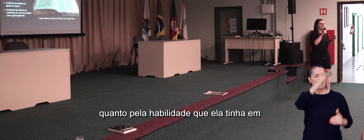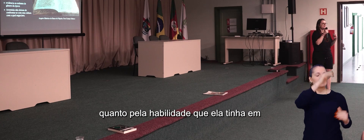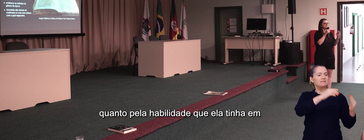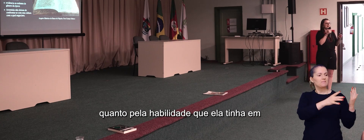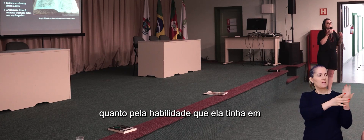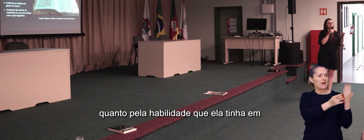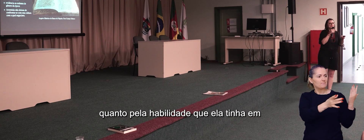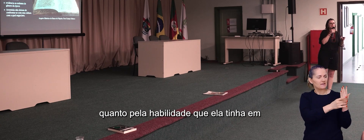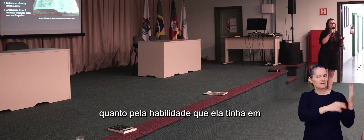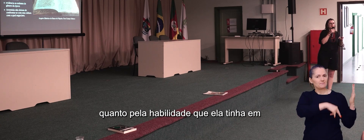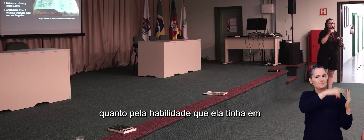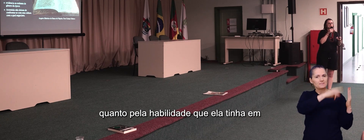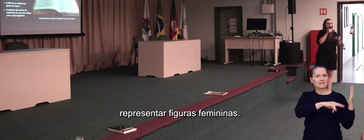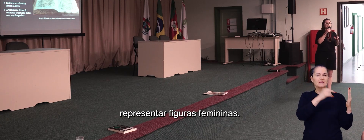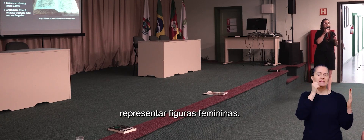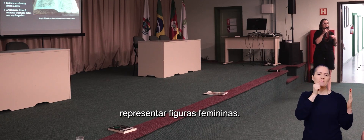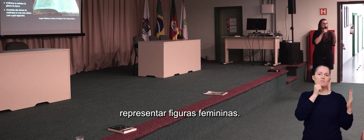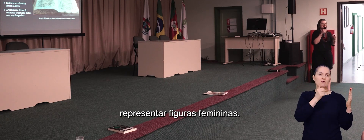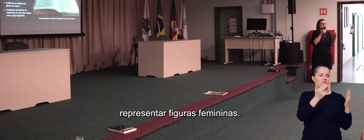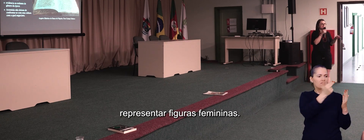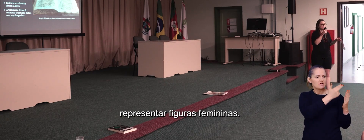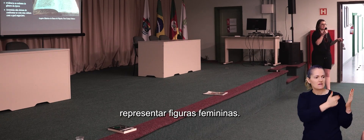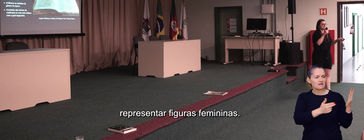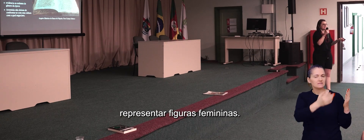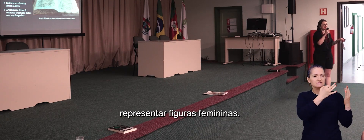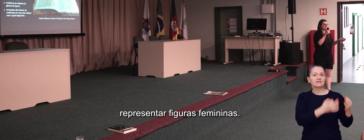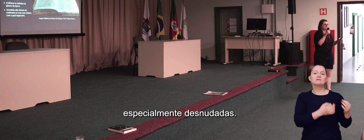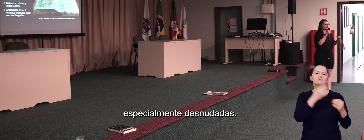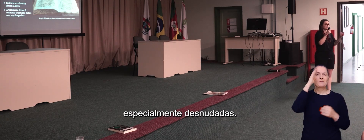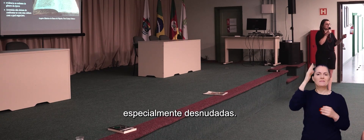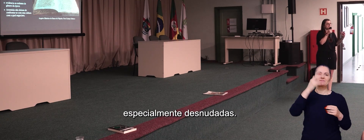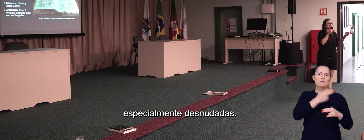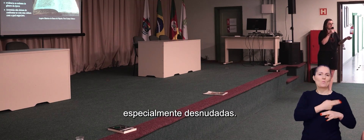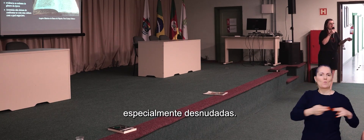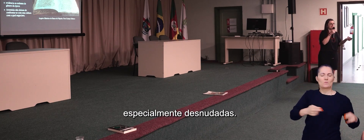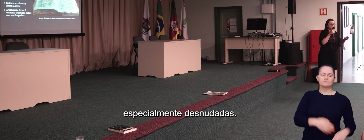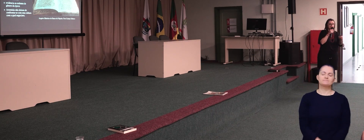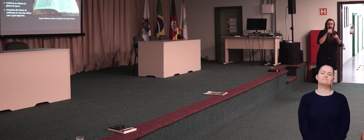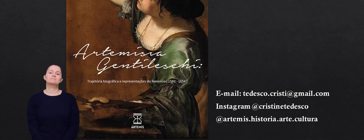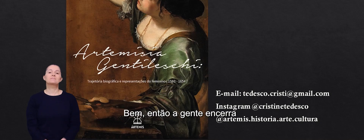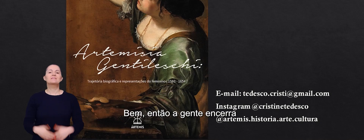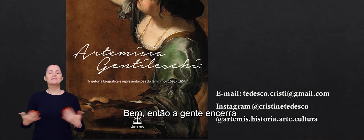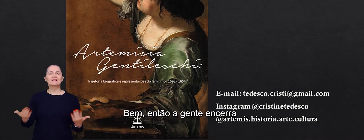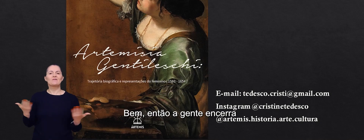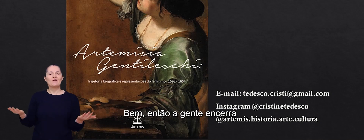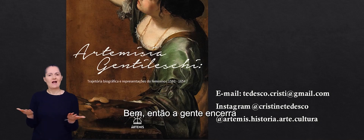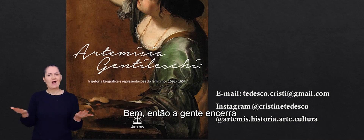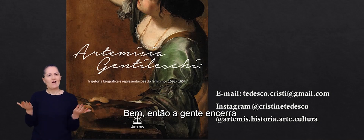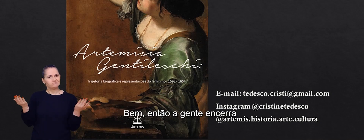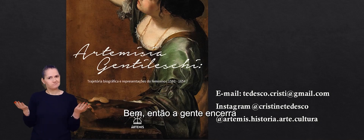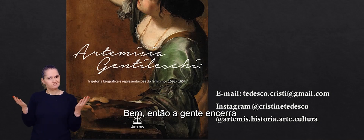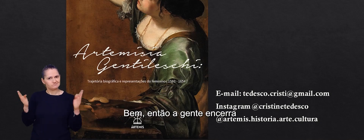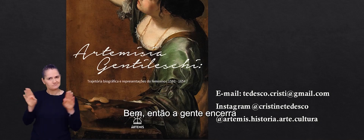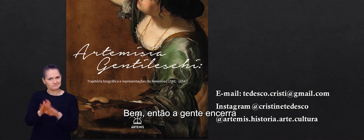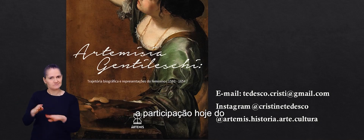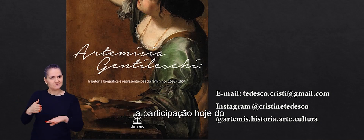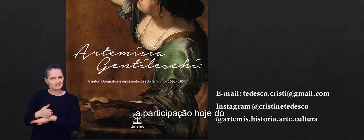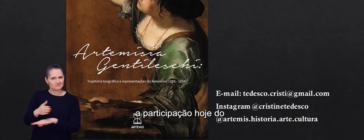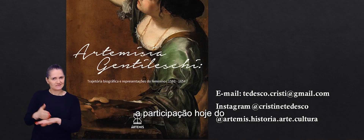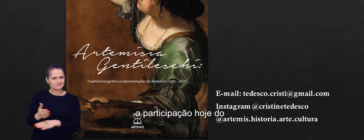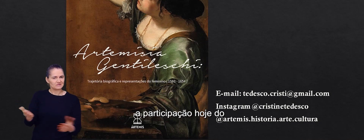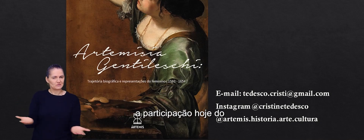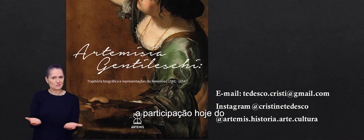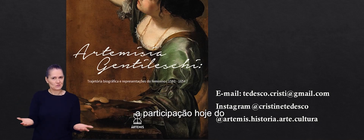pela habilidade que ela tinha em representar figuras femininas, especialmente desnudadas. Né? Bem, então a gente